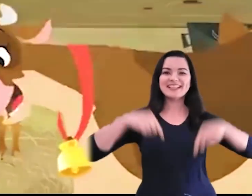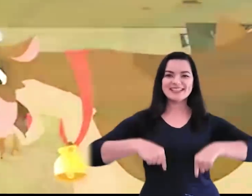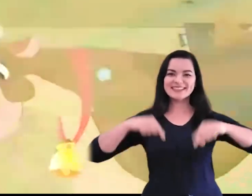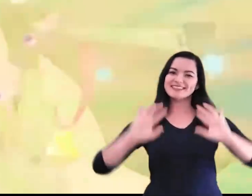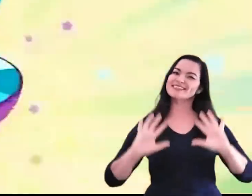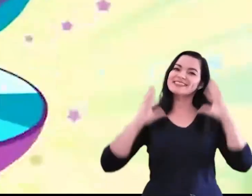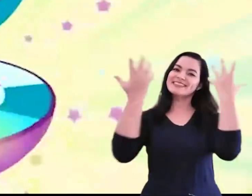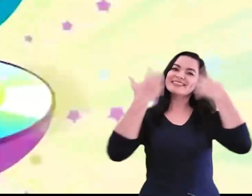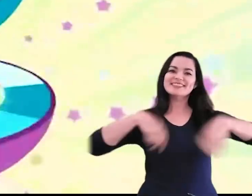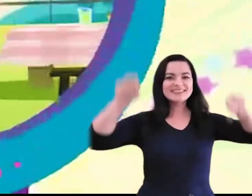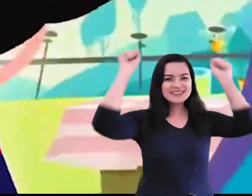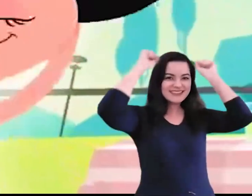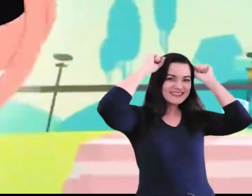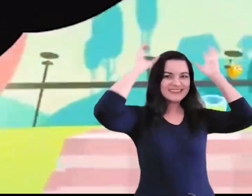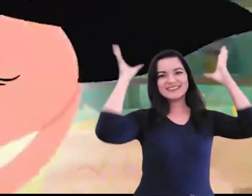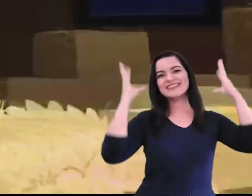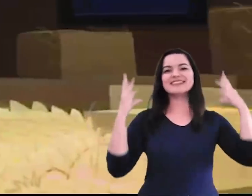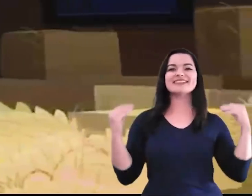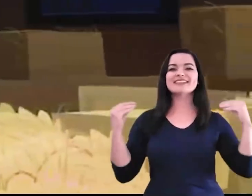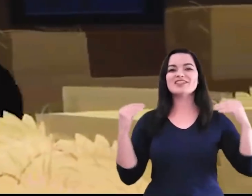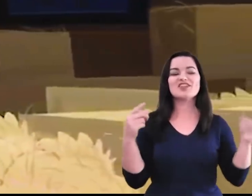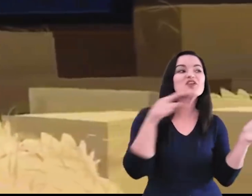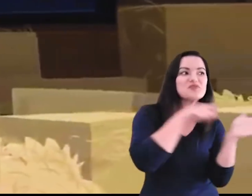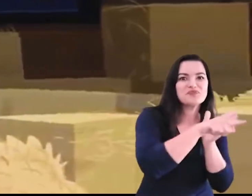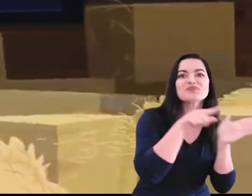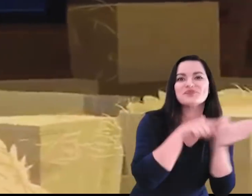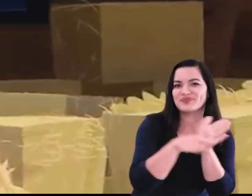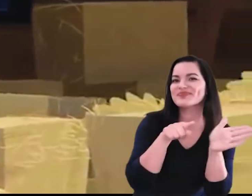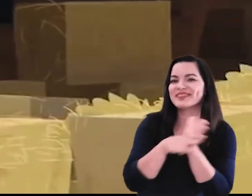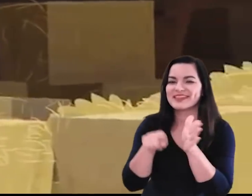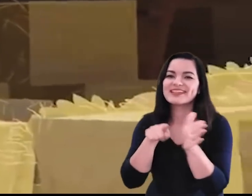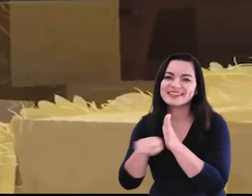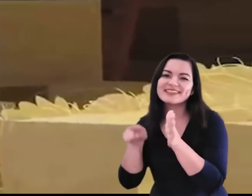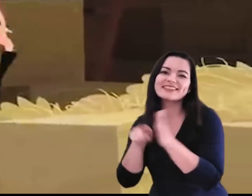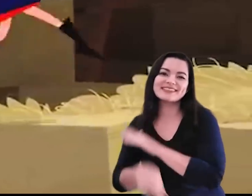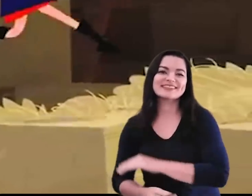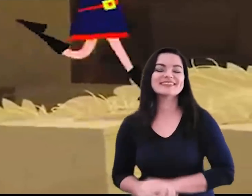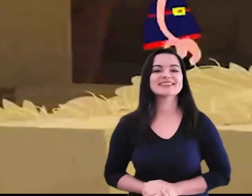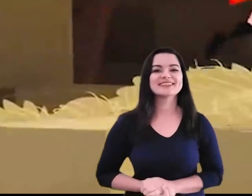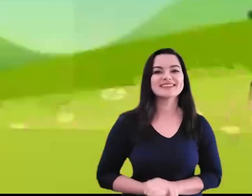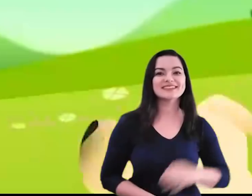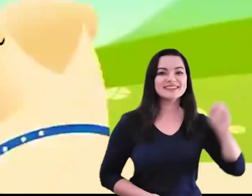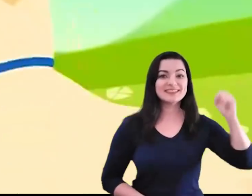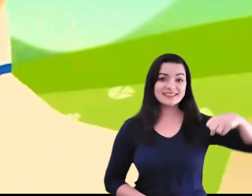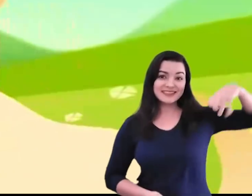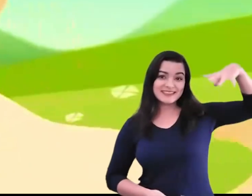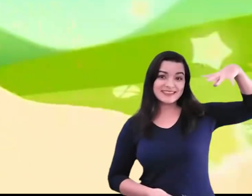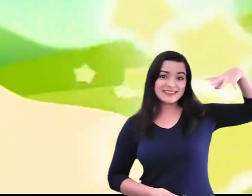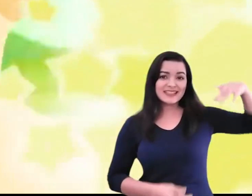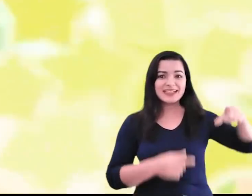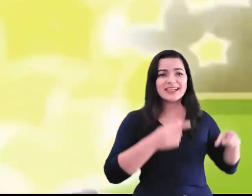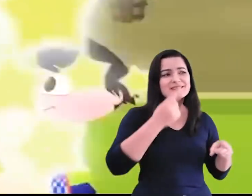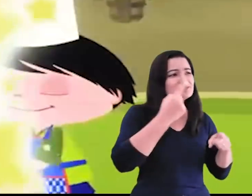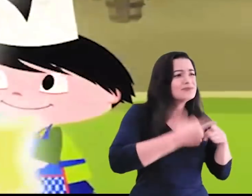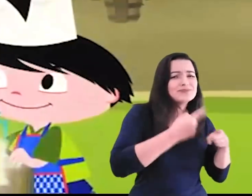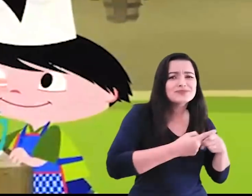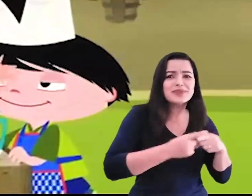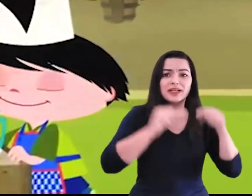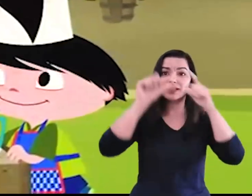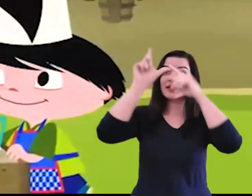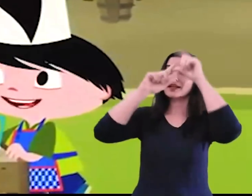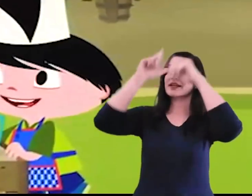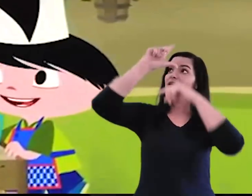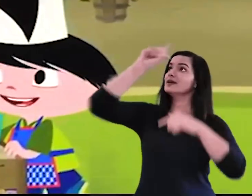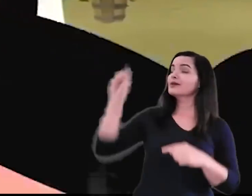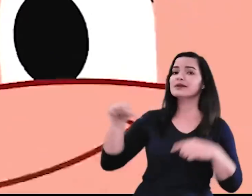Luna. Esse é o show da Luna, tudo que a pergunta a Luna faz. Porque a luz acende, cadê